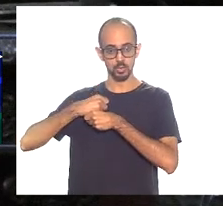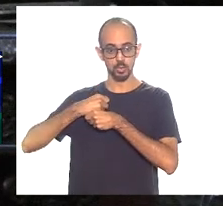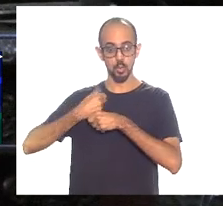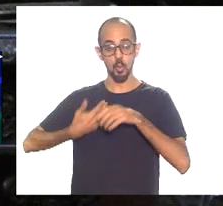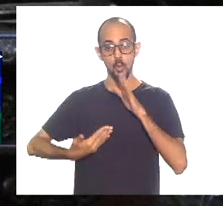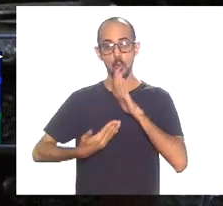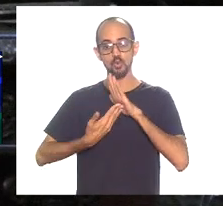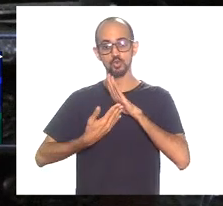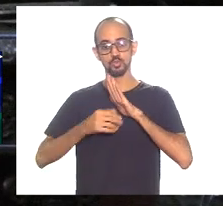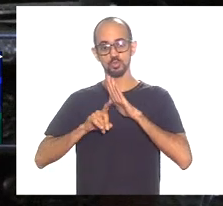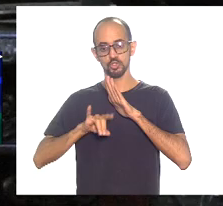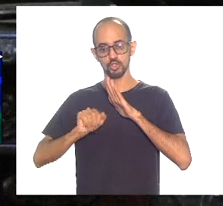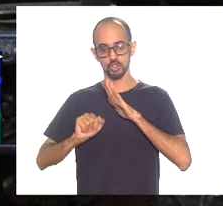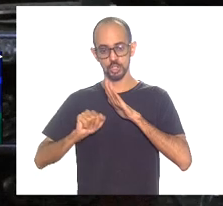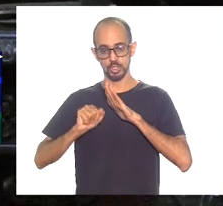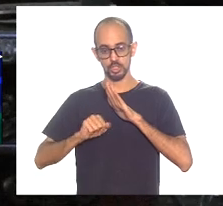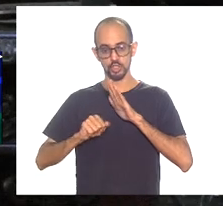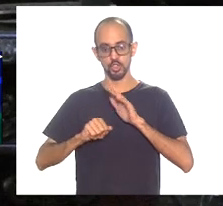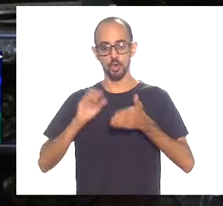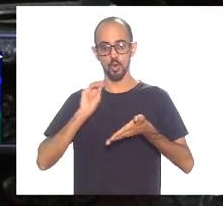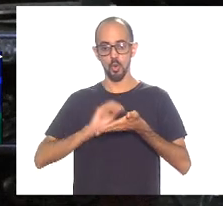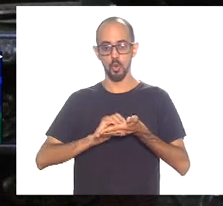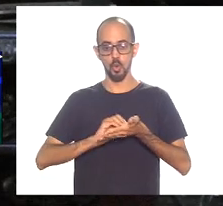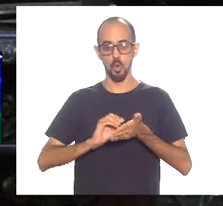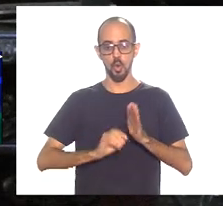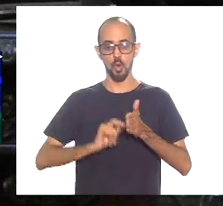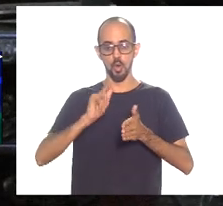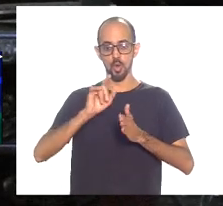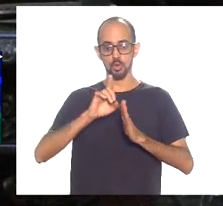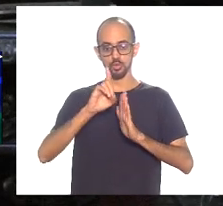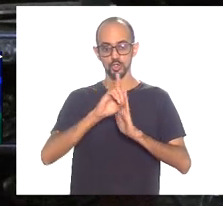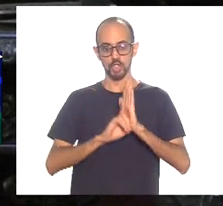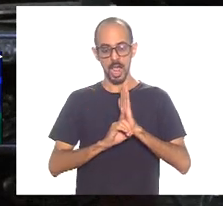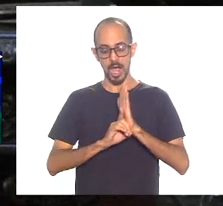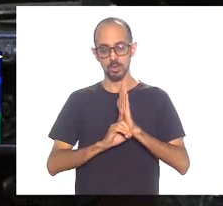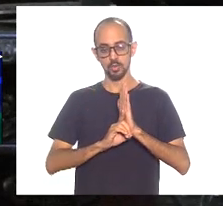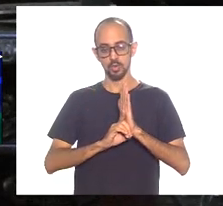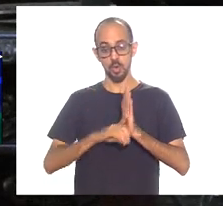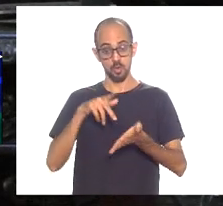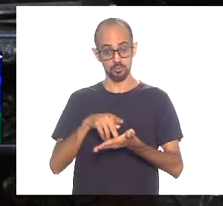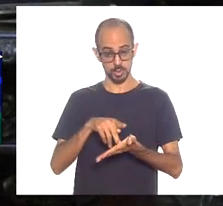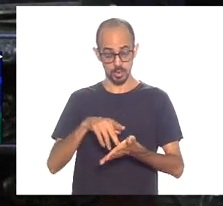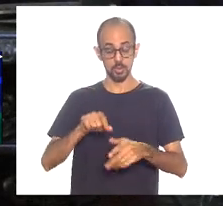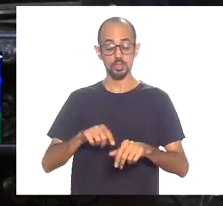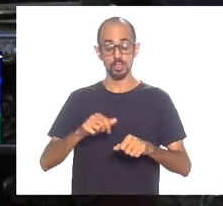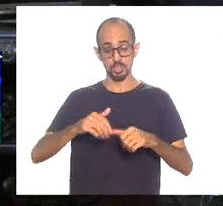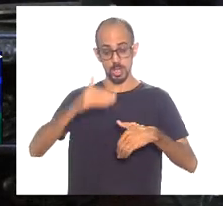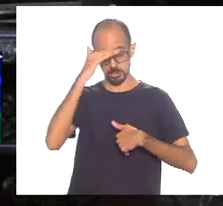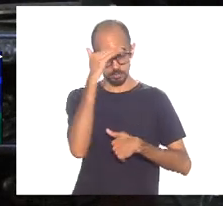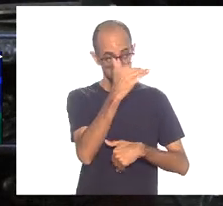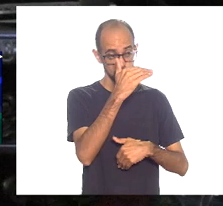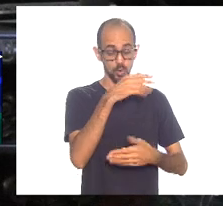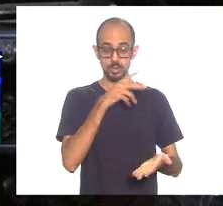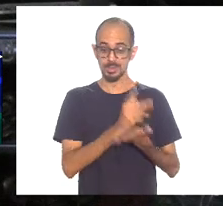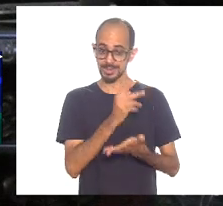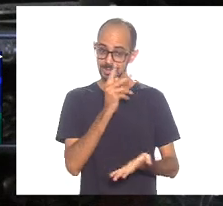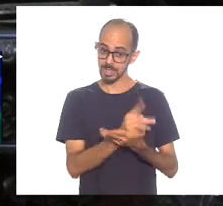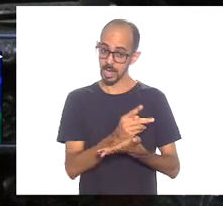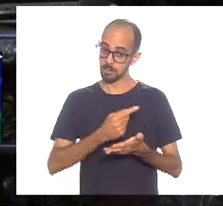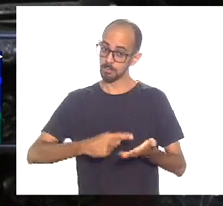apresentamos a emenda O Drama Diário Oficial respeitamos os cinco sessões respeitamos o primeiro segundo turno sempre